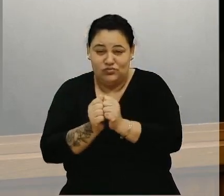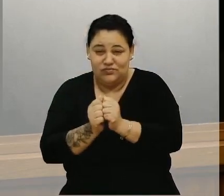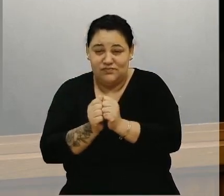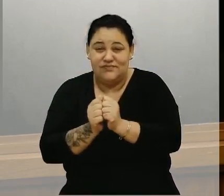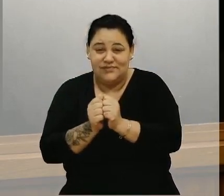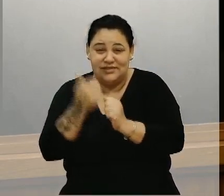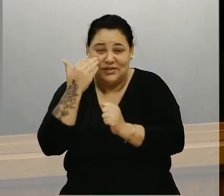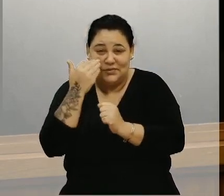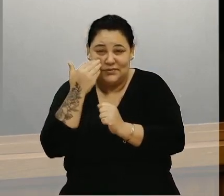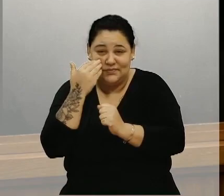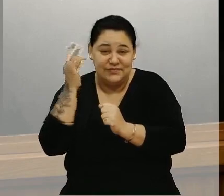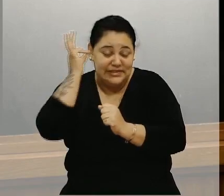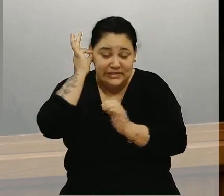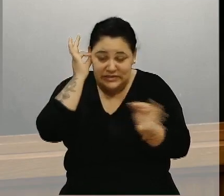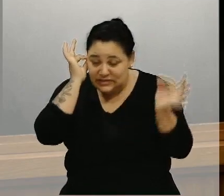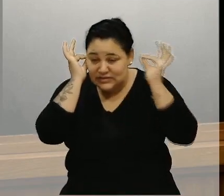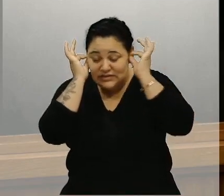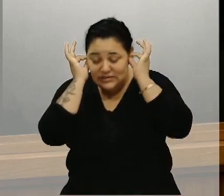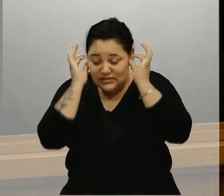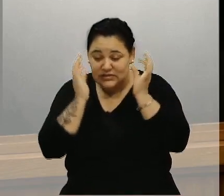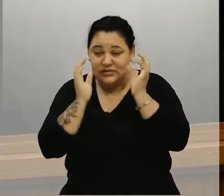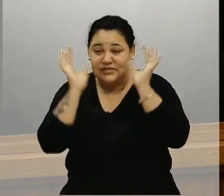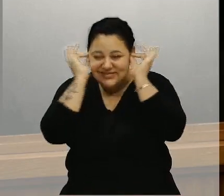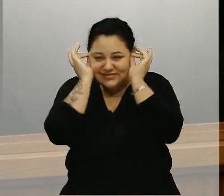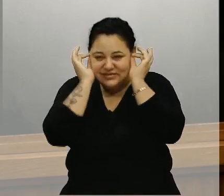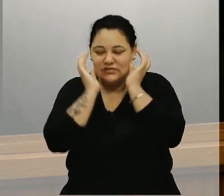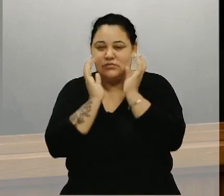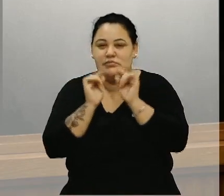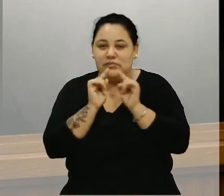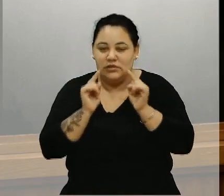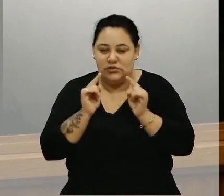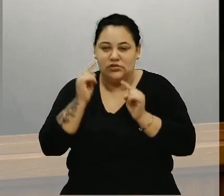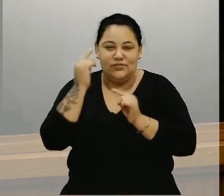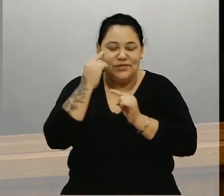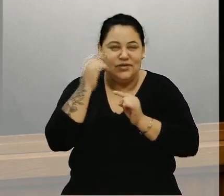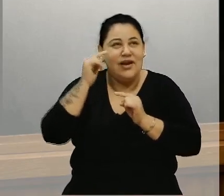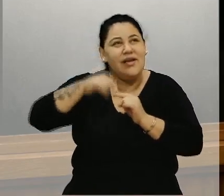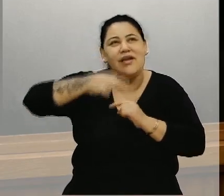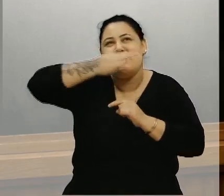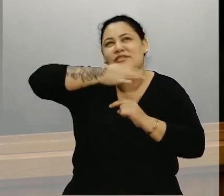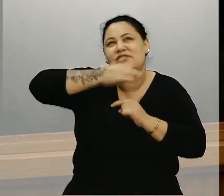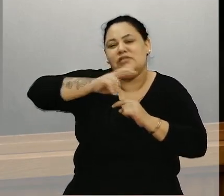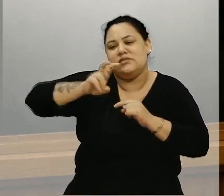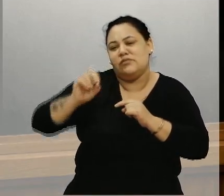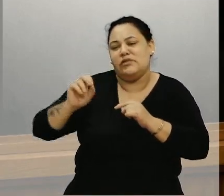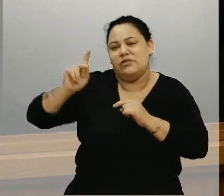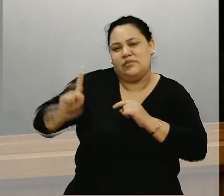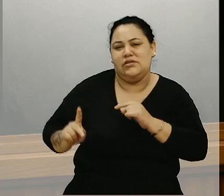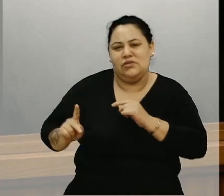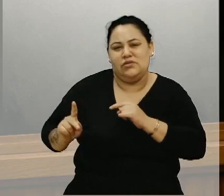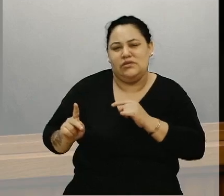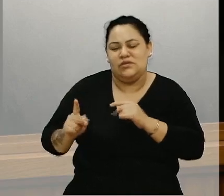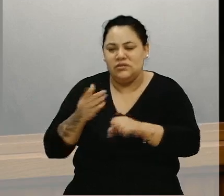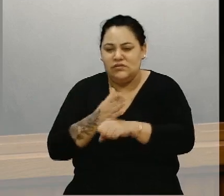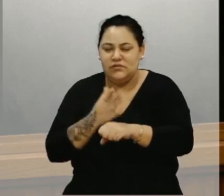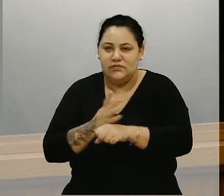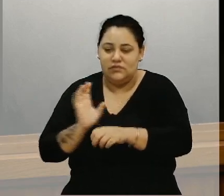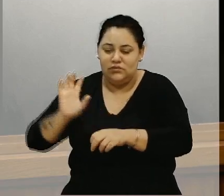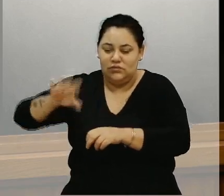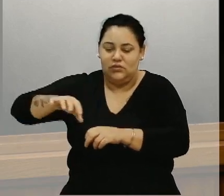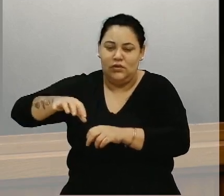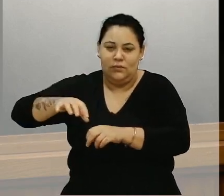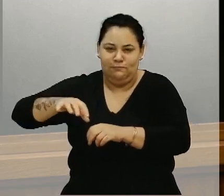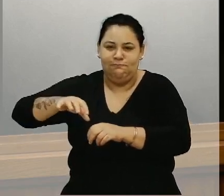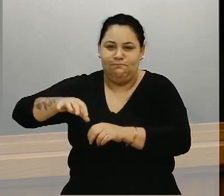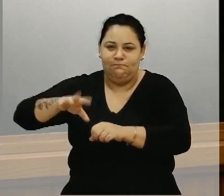Mas nós pensamos que aqui em Caxias agora, eu acho que não chega a 50 pessoas que estão no abrigo. Nós pensarmos no Rio Grande do